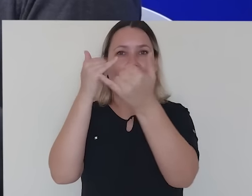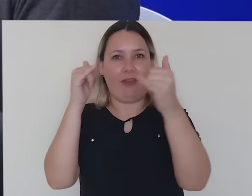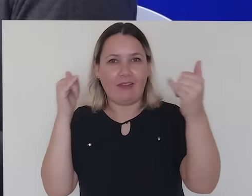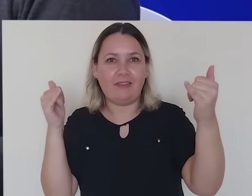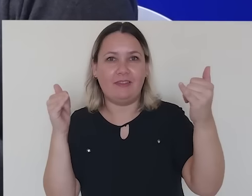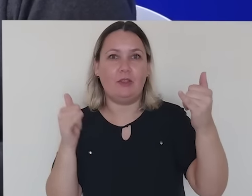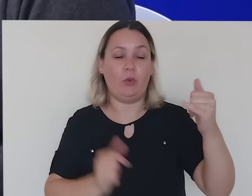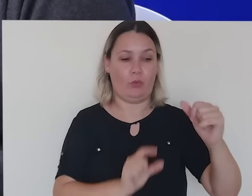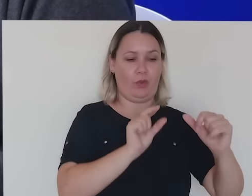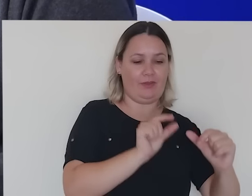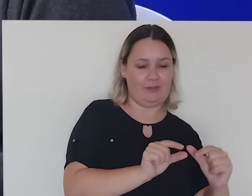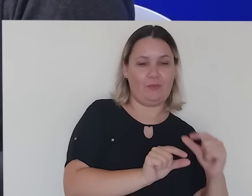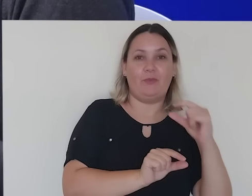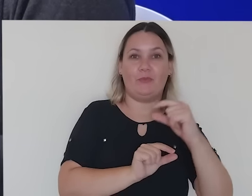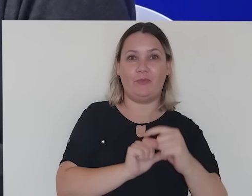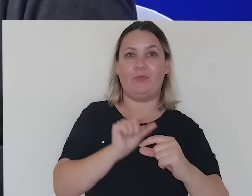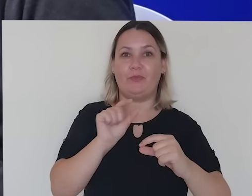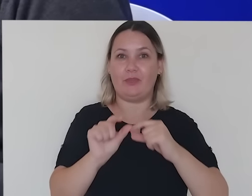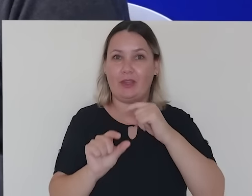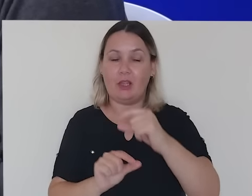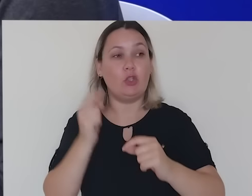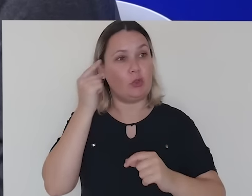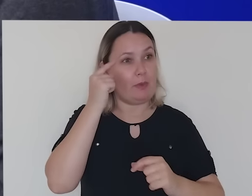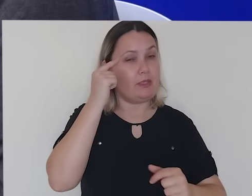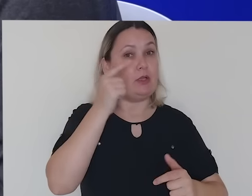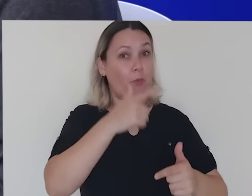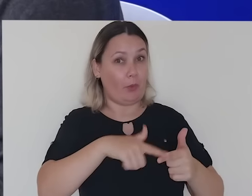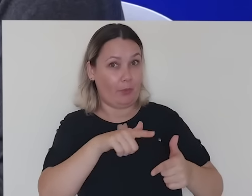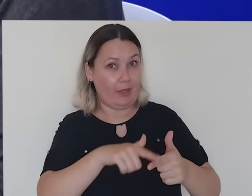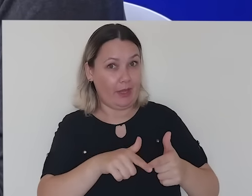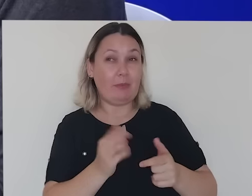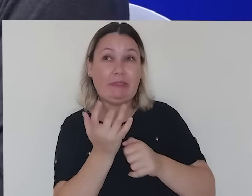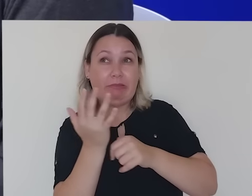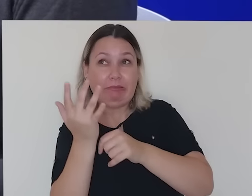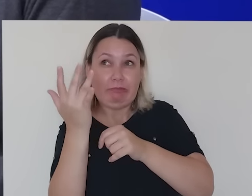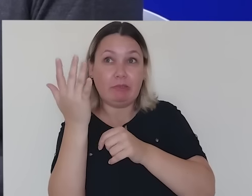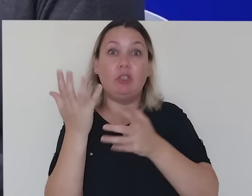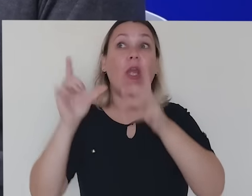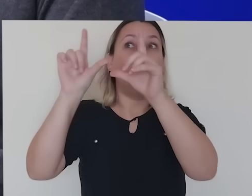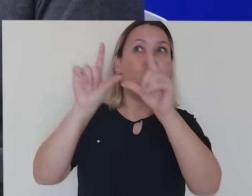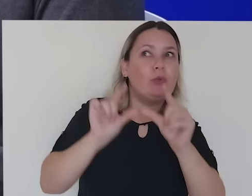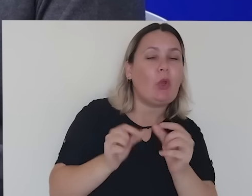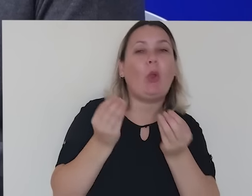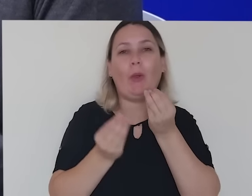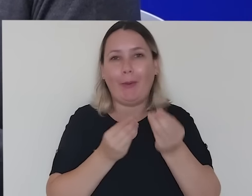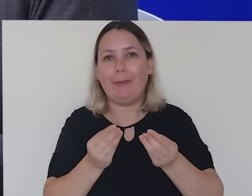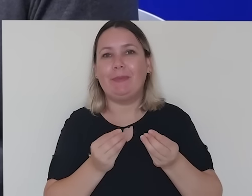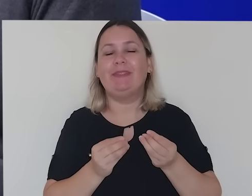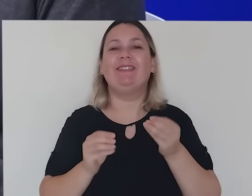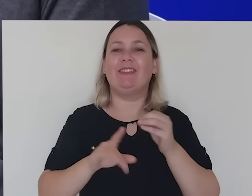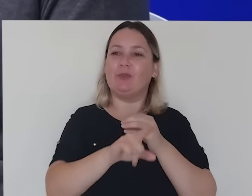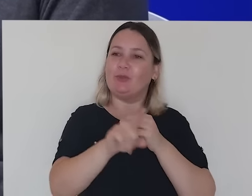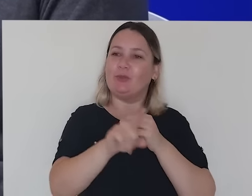tá regionalmente falando Essa é uma das soluções que a que a biod também traz pro Brasil e e é isso né a conscientização da cadeia